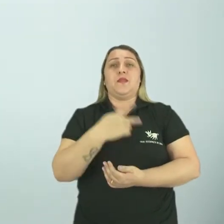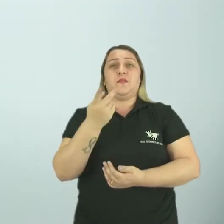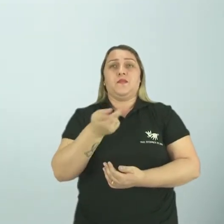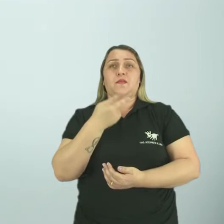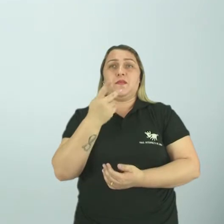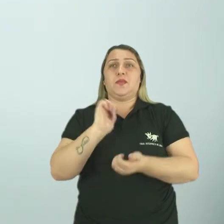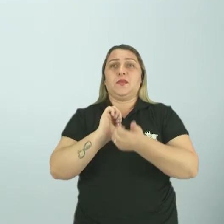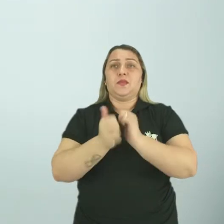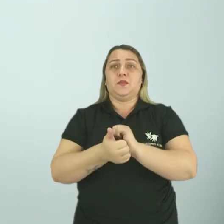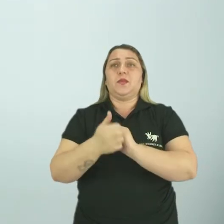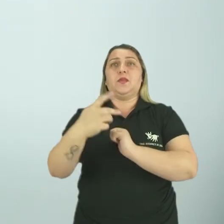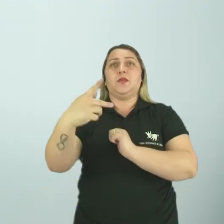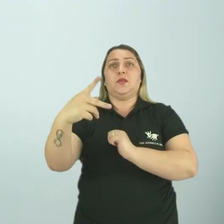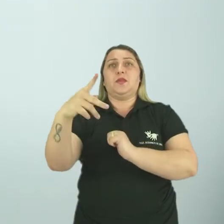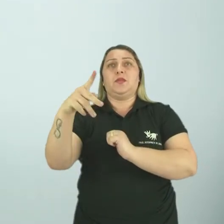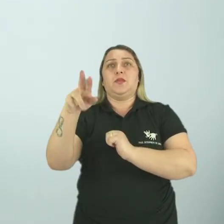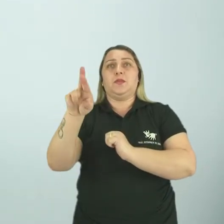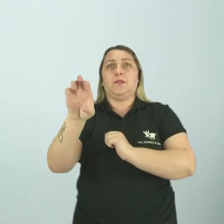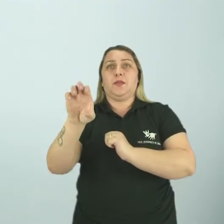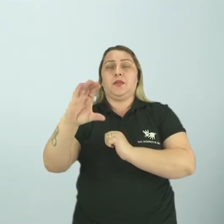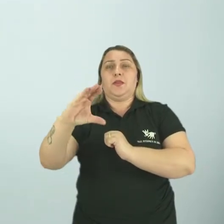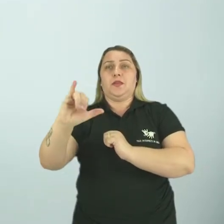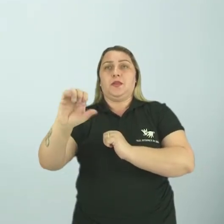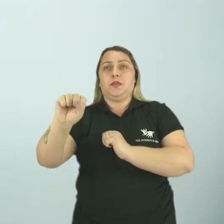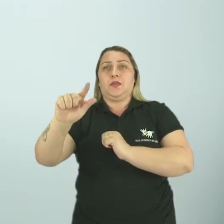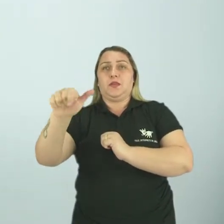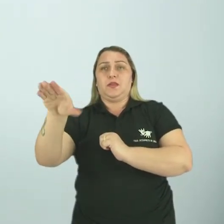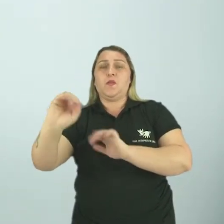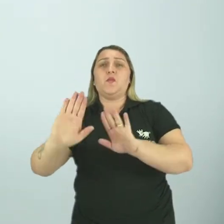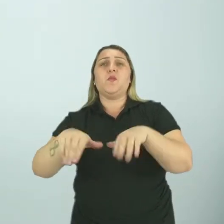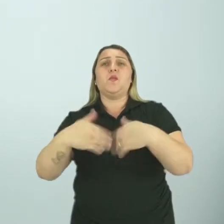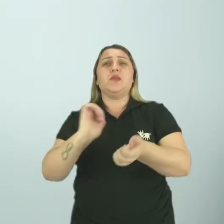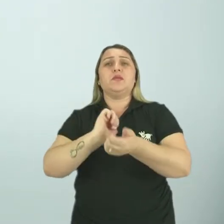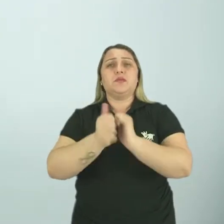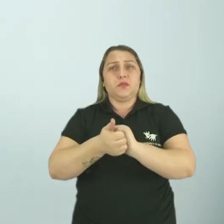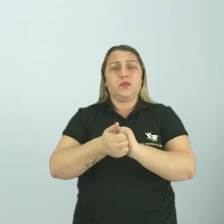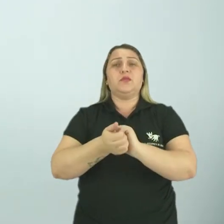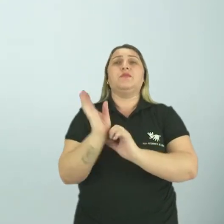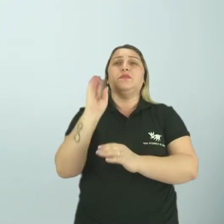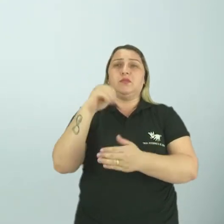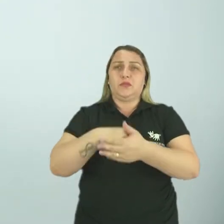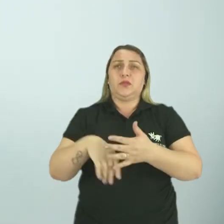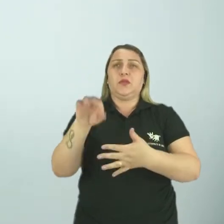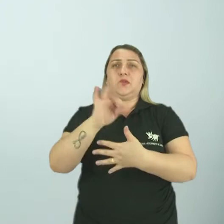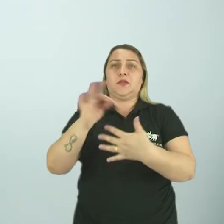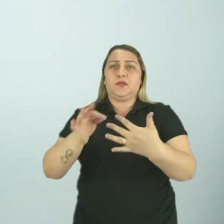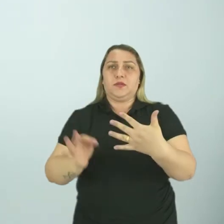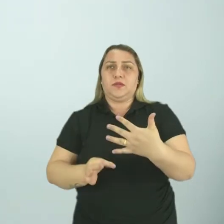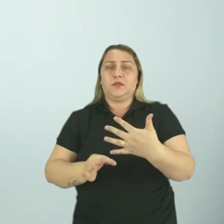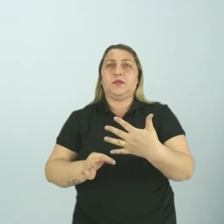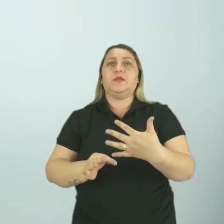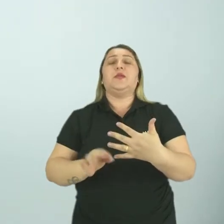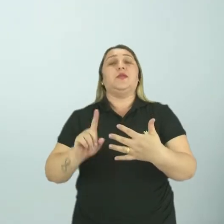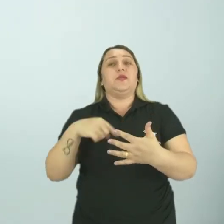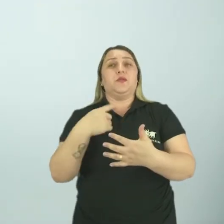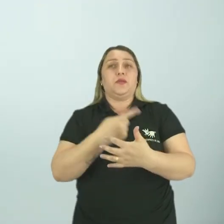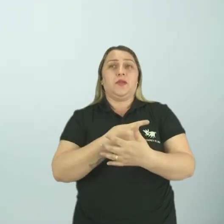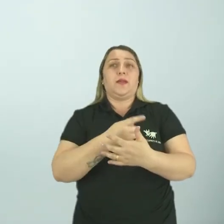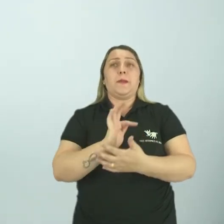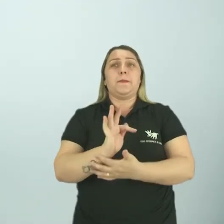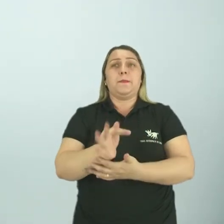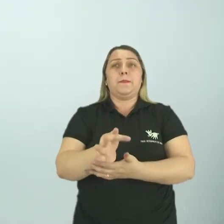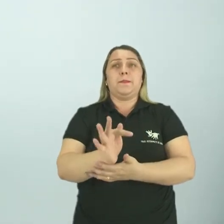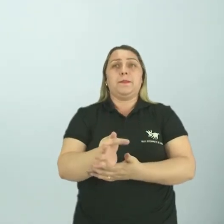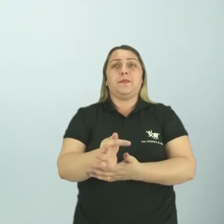sobre os esportes de precisão hoje, Quais os esportes que entram dentro dessa classificação, e a gente vai dar uma